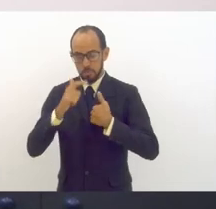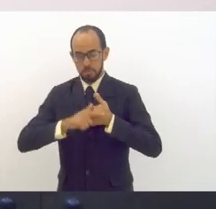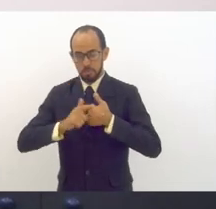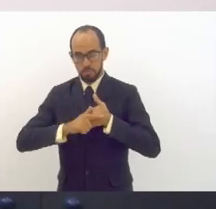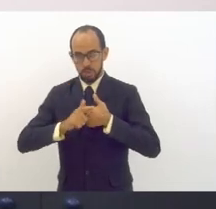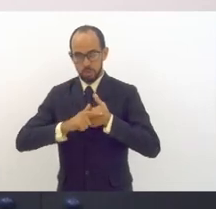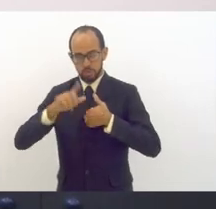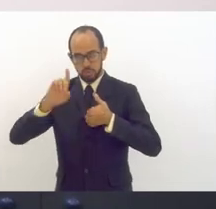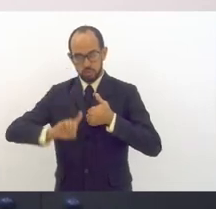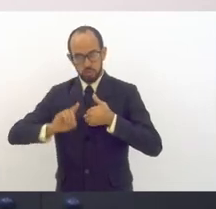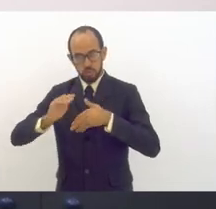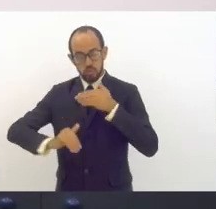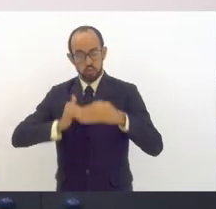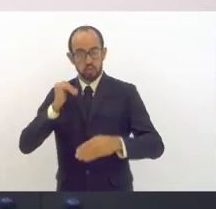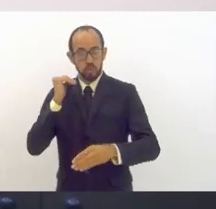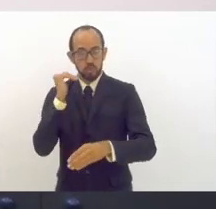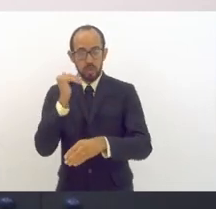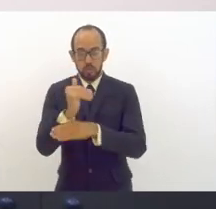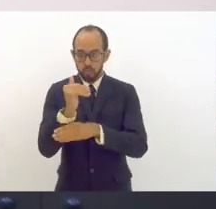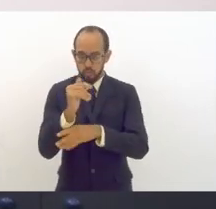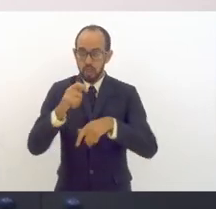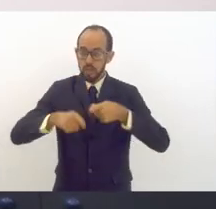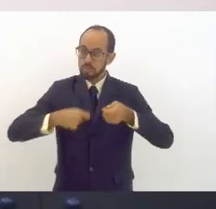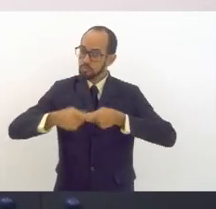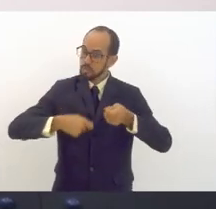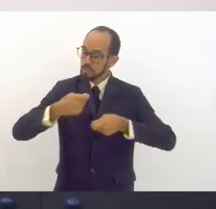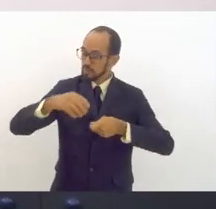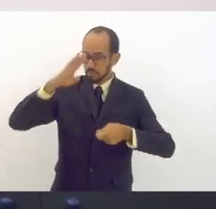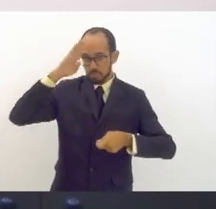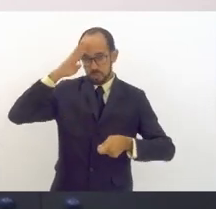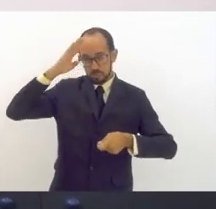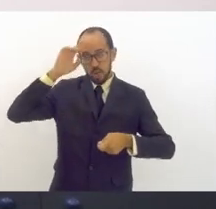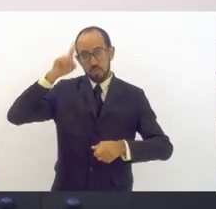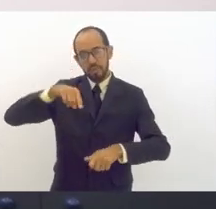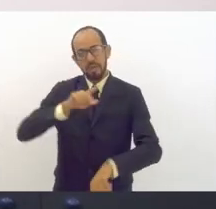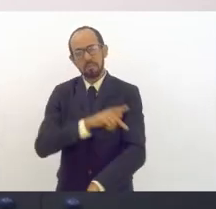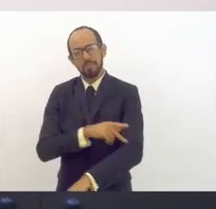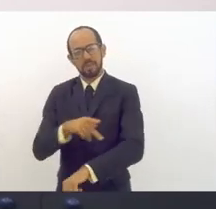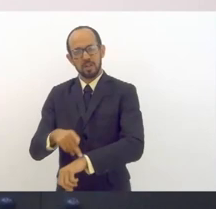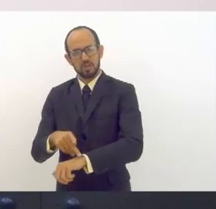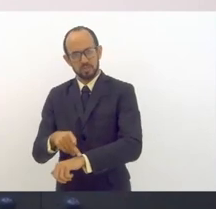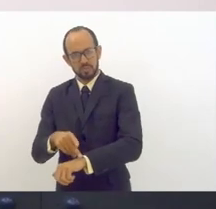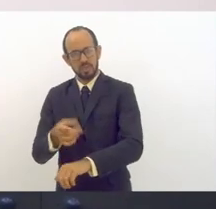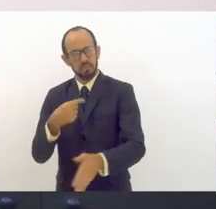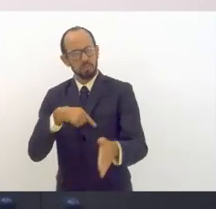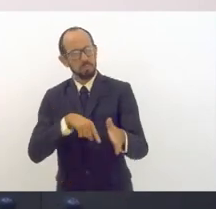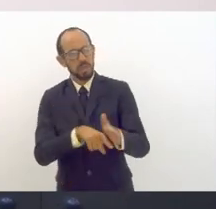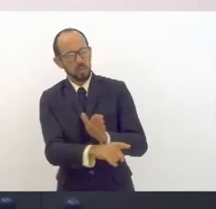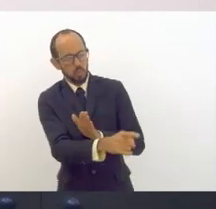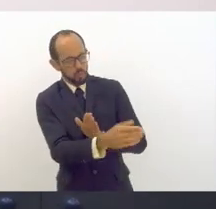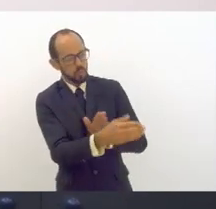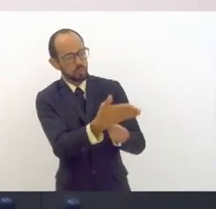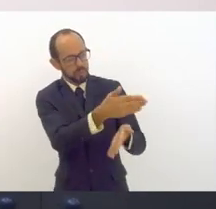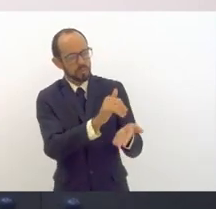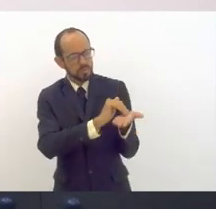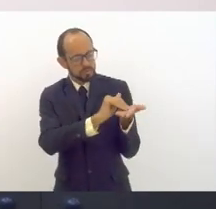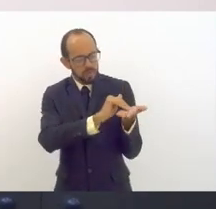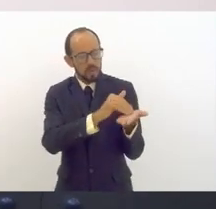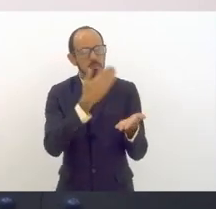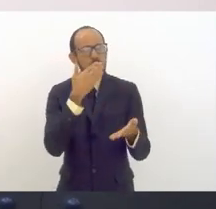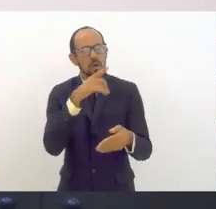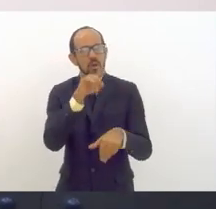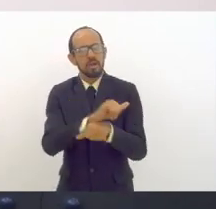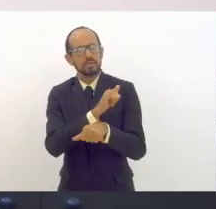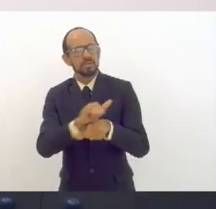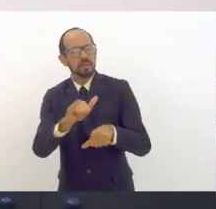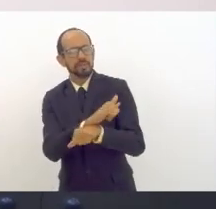a liderança principal que ele deve exercer na escola, que é a liderança pedagógica. Então, eu me pergunto nesse sentido, qual é a estratégia para a gente enfrentar